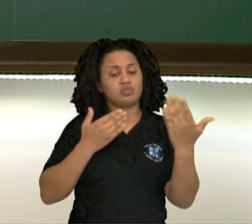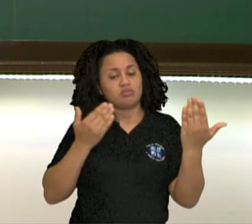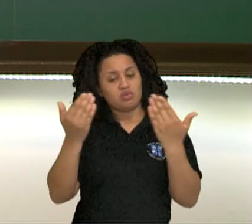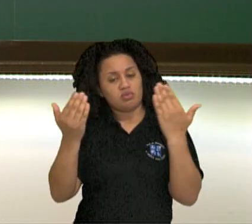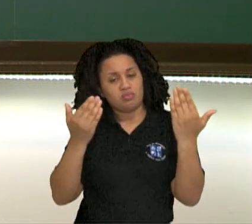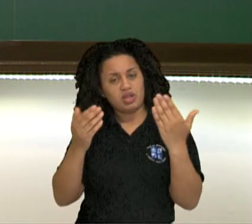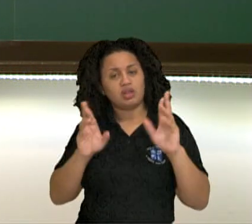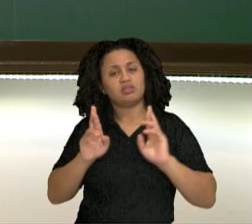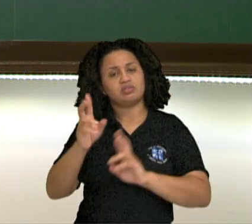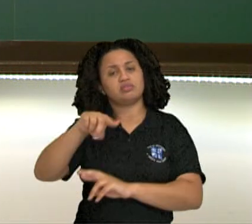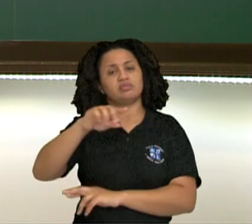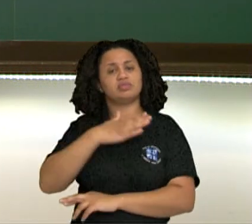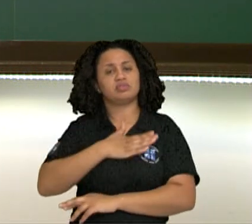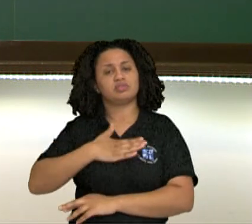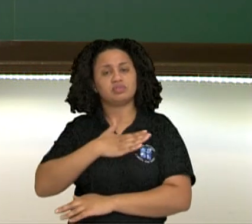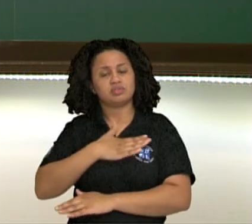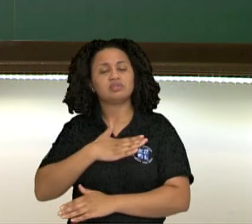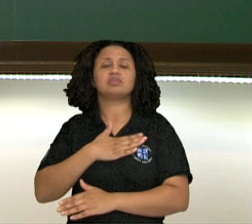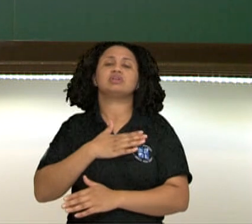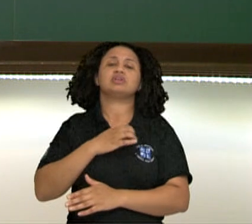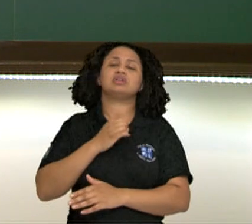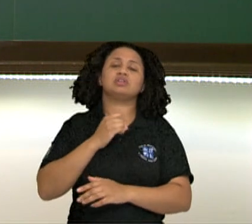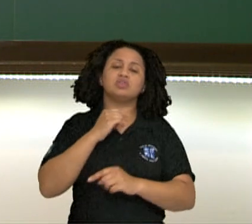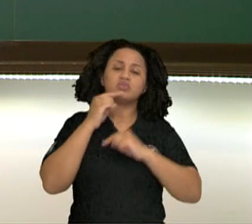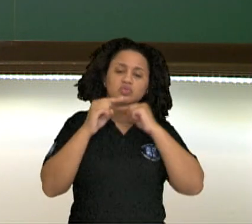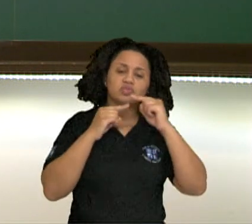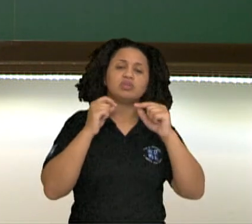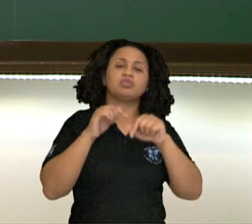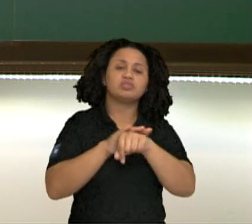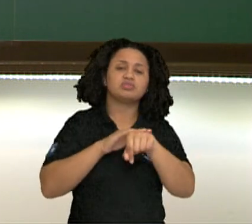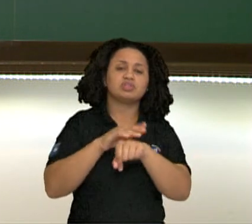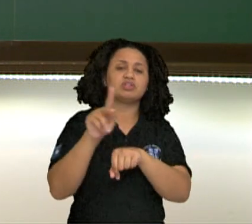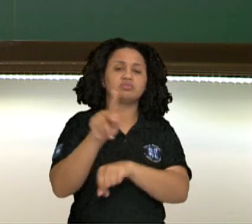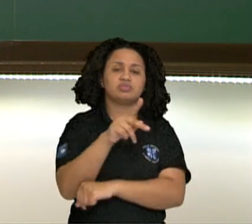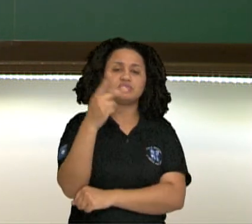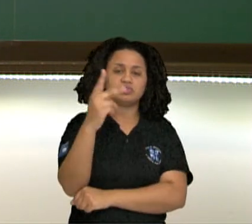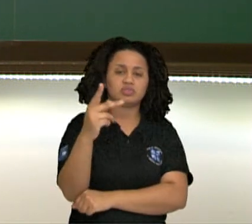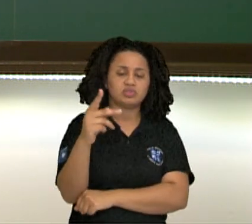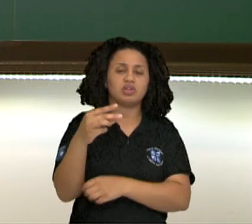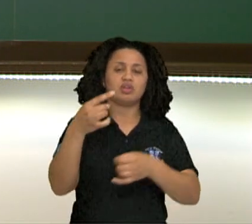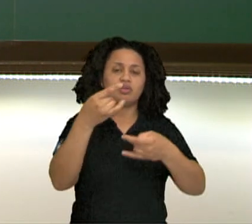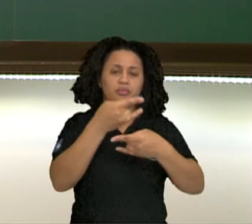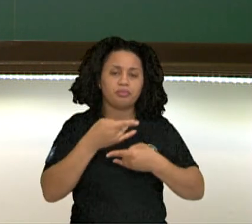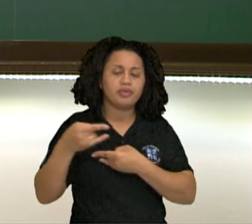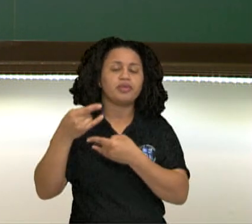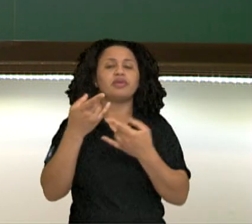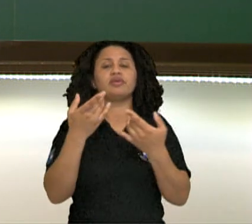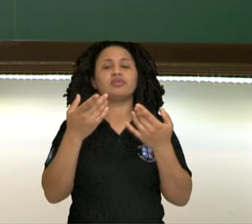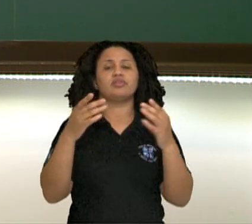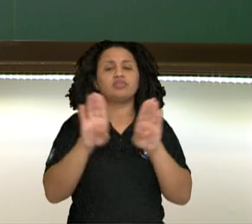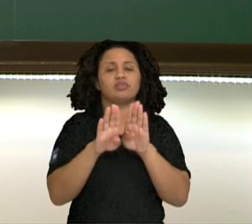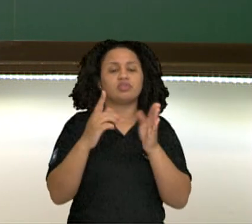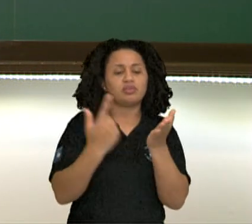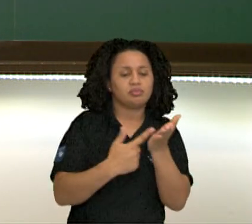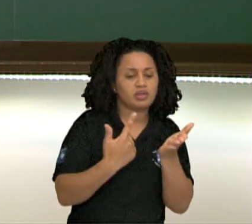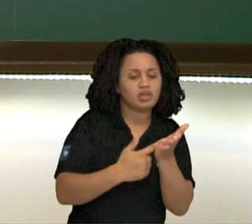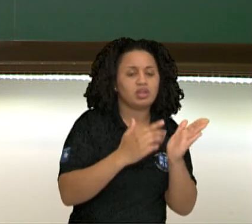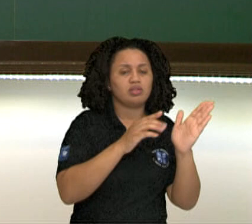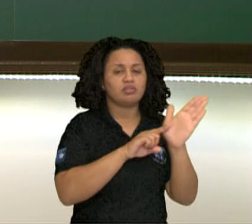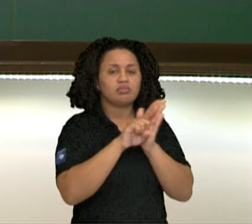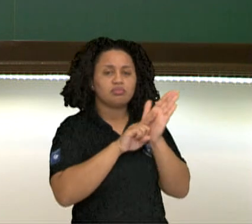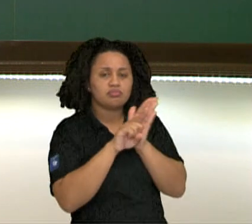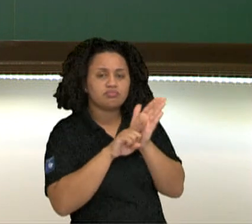comparativo né Espero vocês tenham gostado Qualquer coisa vocês podem tirar dúvida com o professor vialit os livros na biblioteca